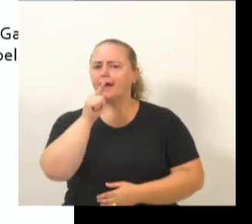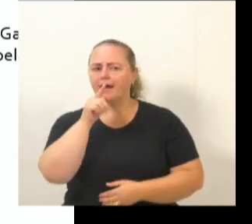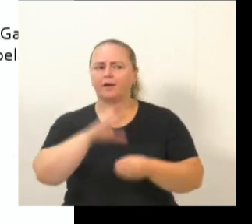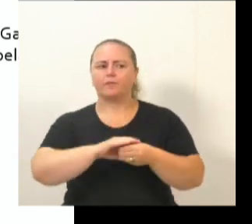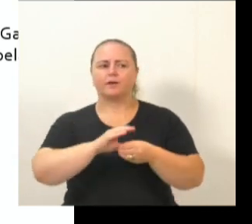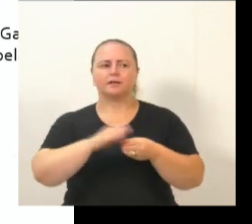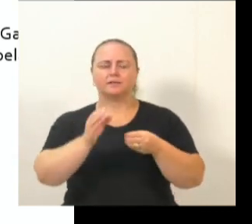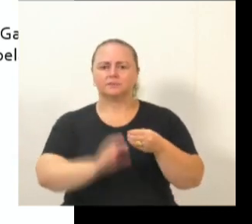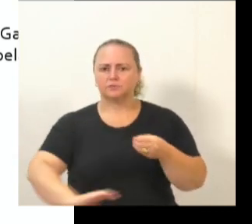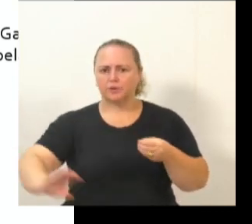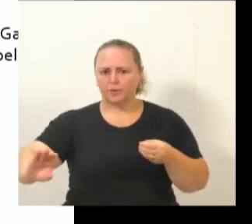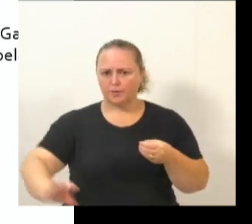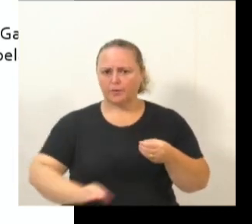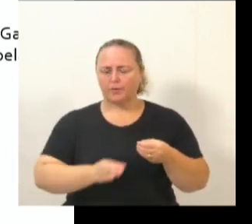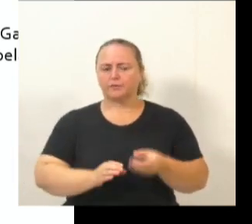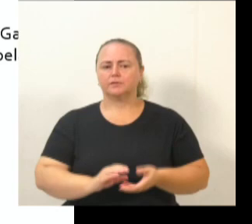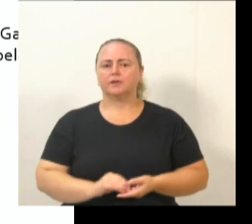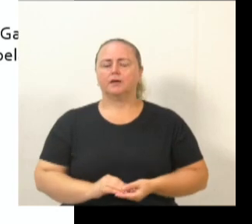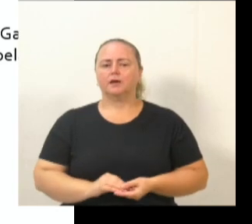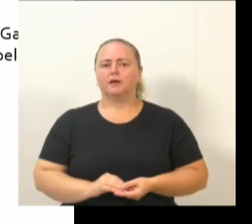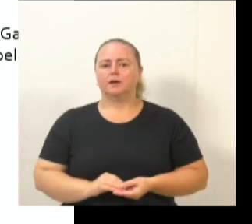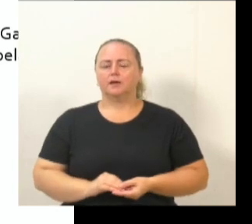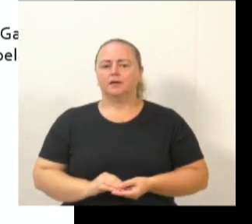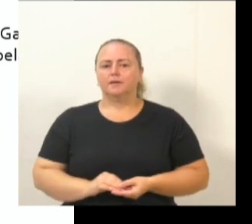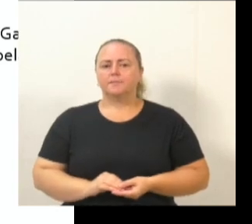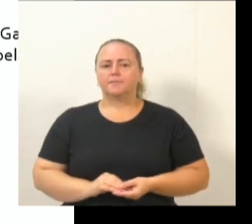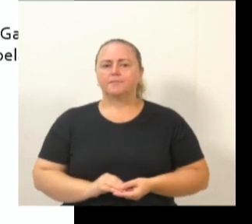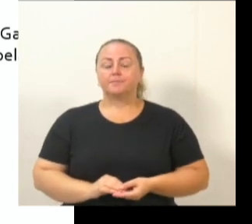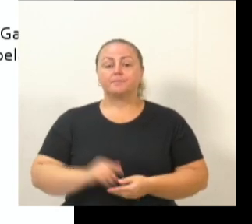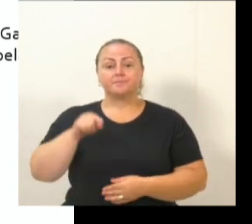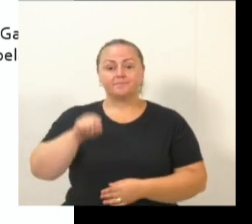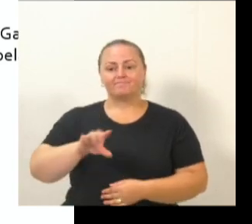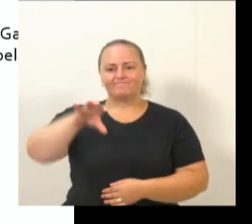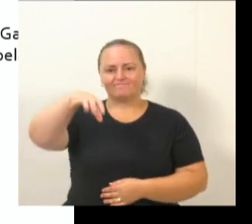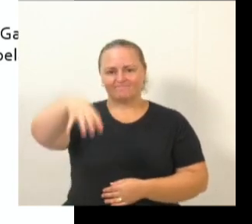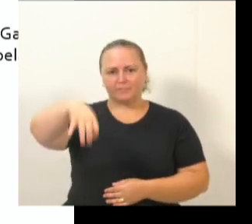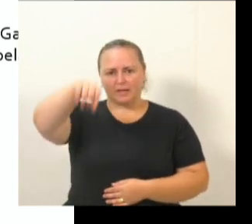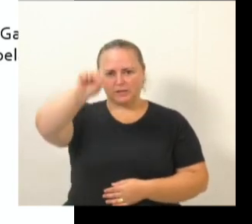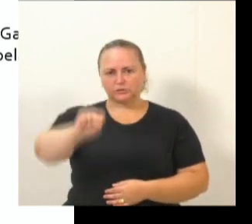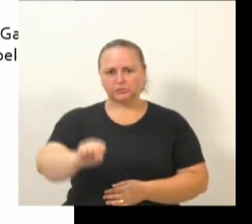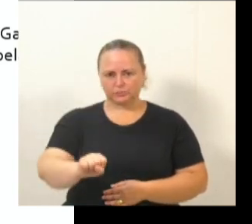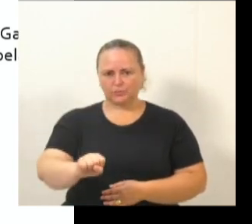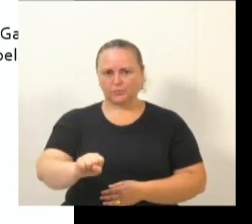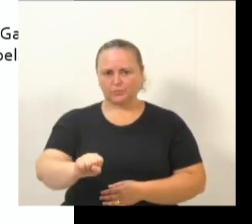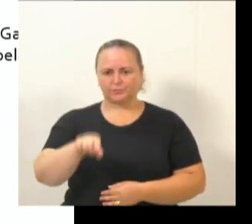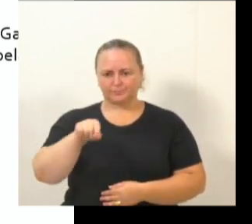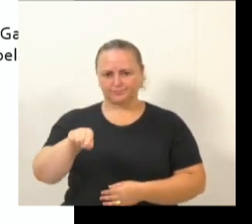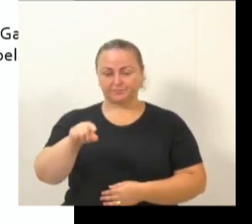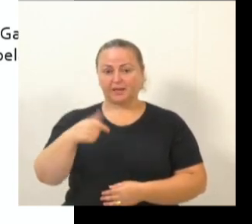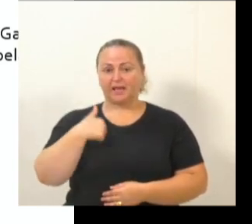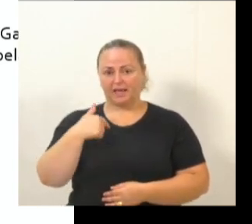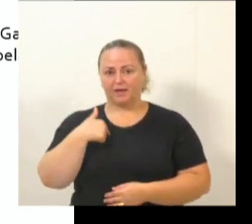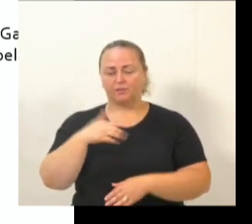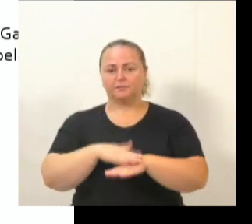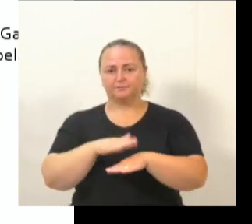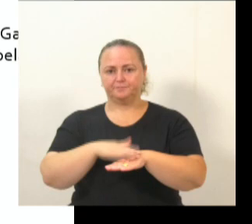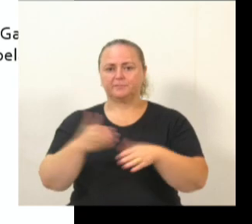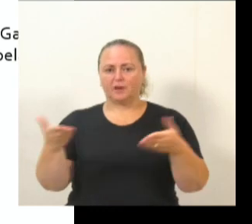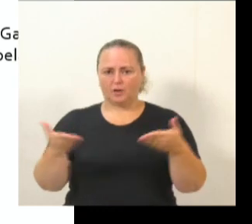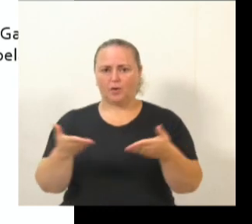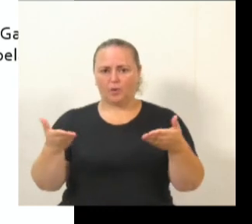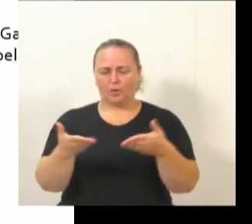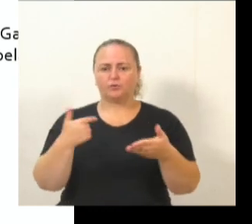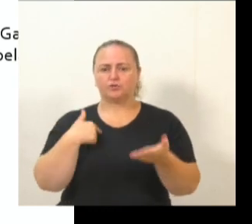deles, especificamente na que a gente chama de Regional Sul, que é a região que eu atendo hoje, que eu cubro junto